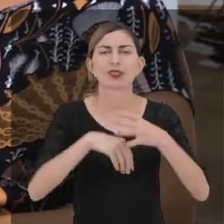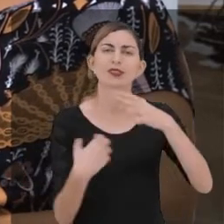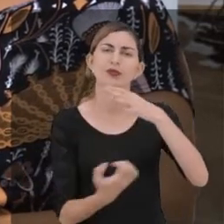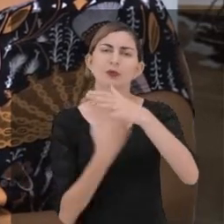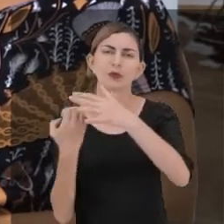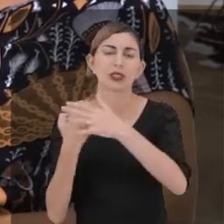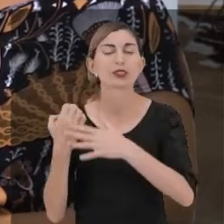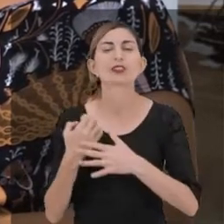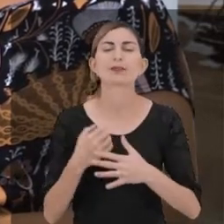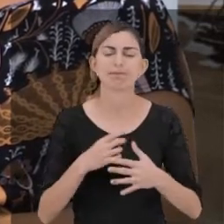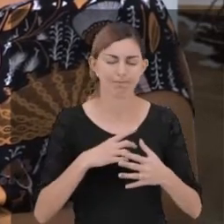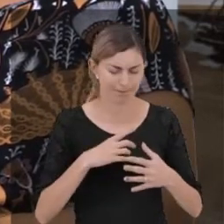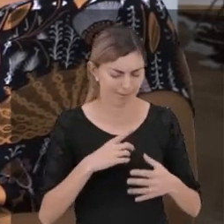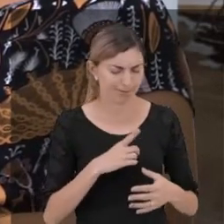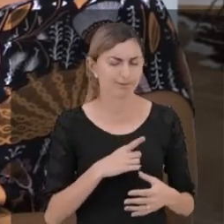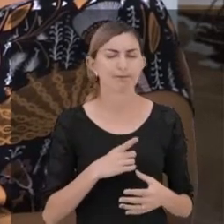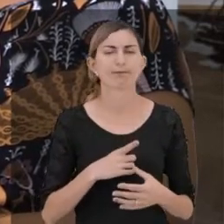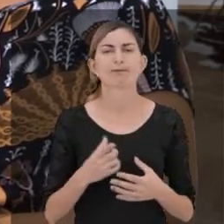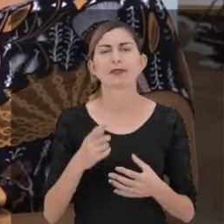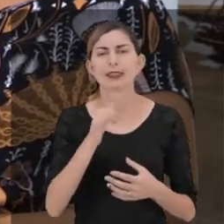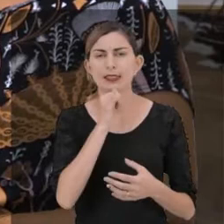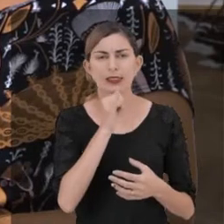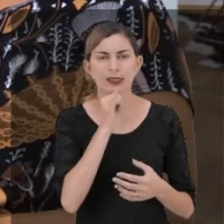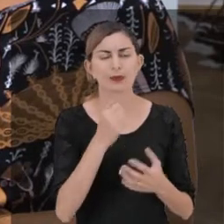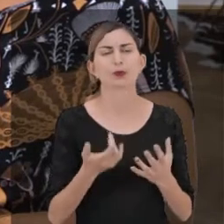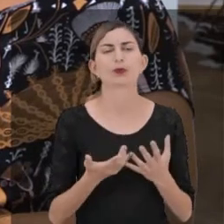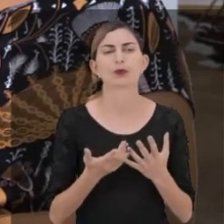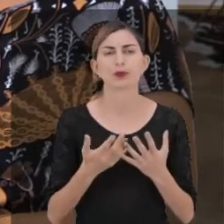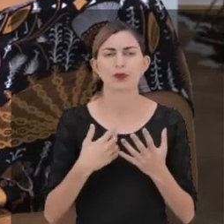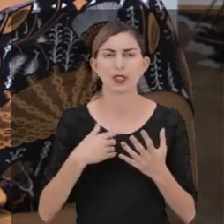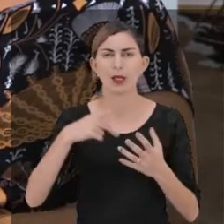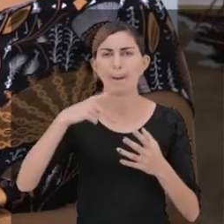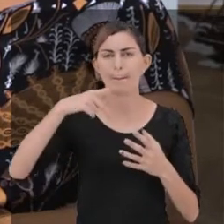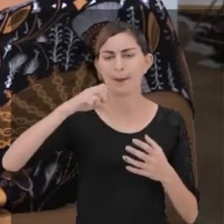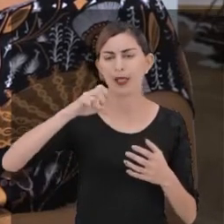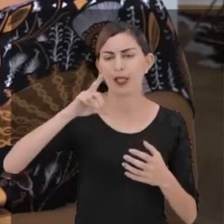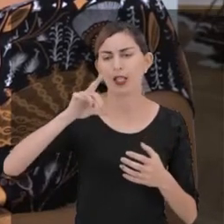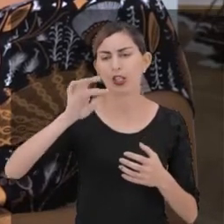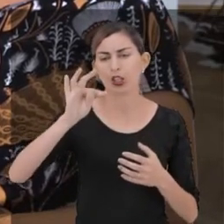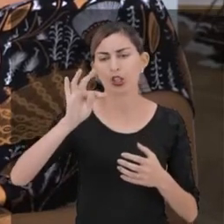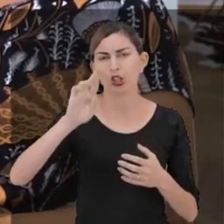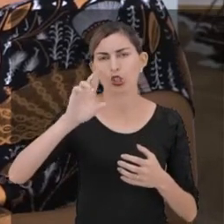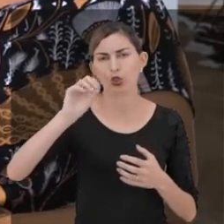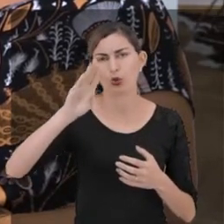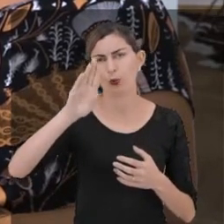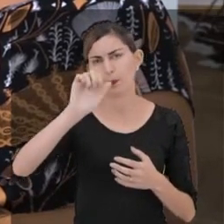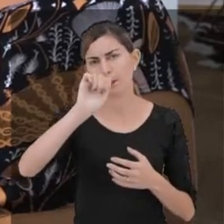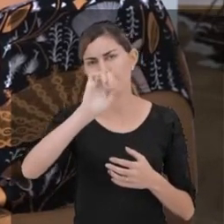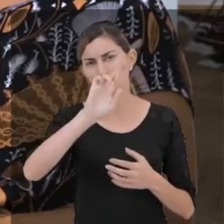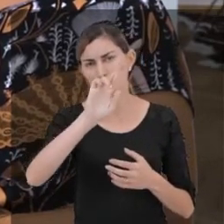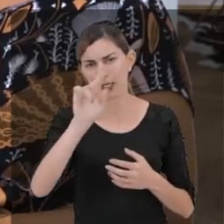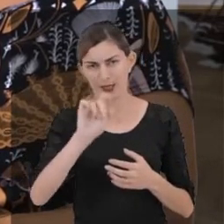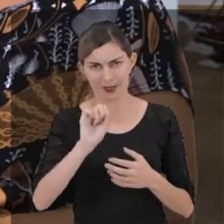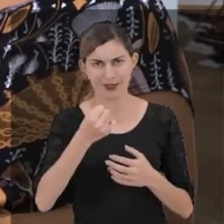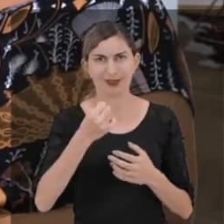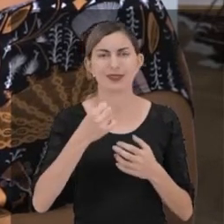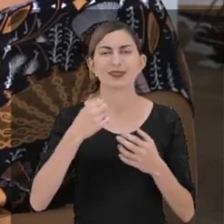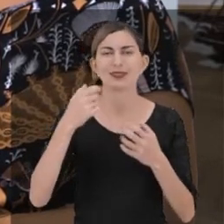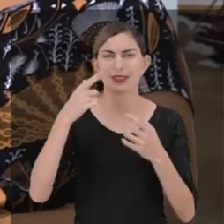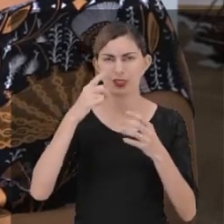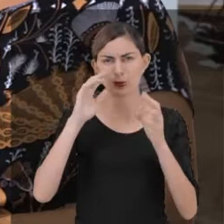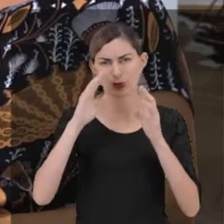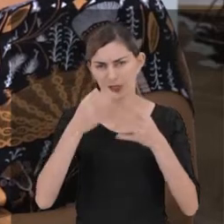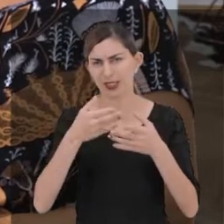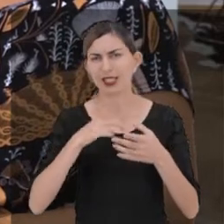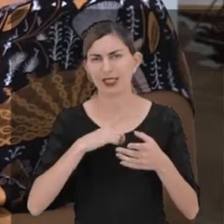Interfere completamente. Por exemplo, no caso da Petrobras, nós temos um caso bem